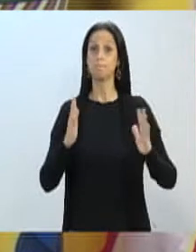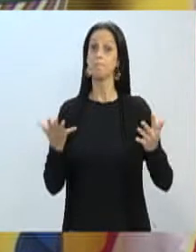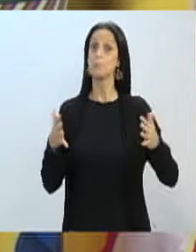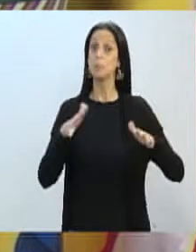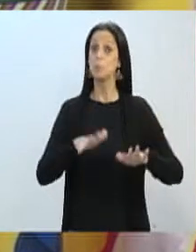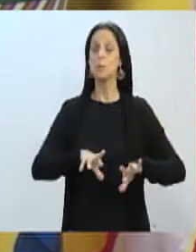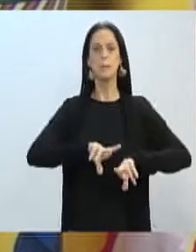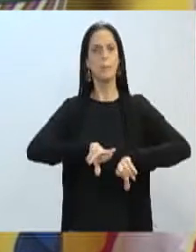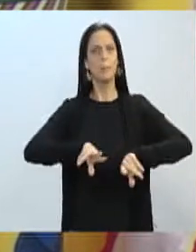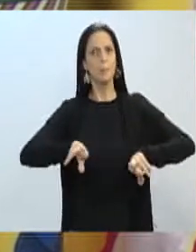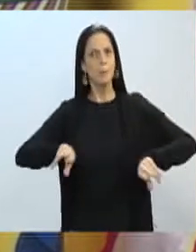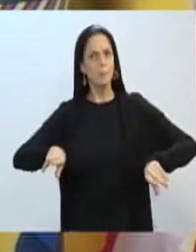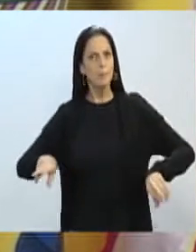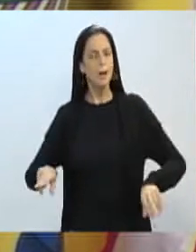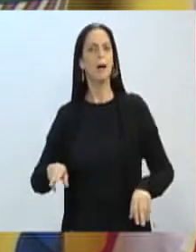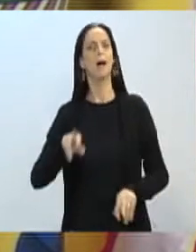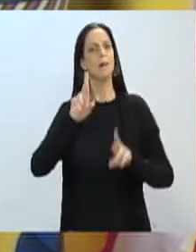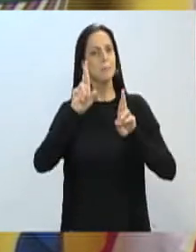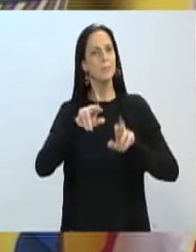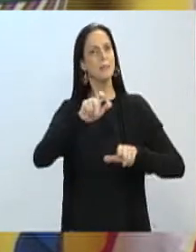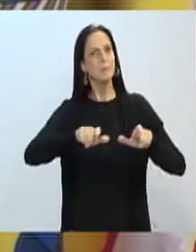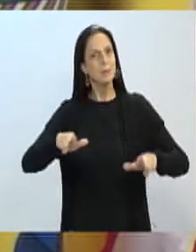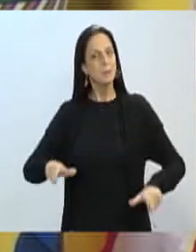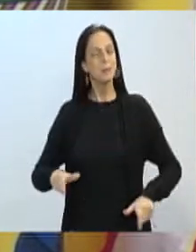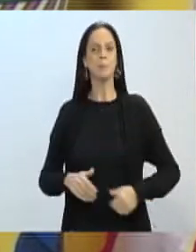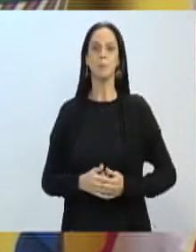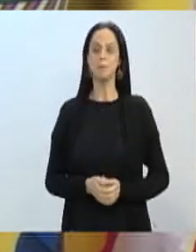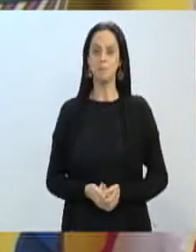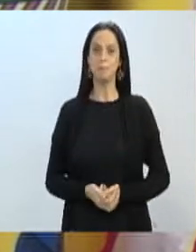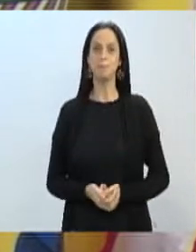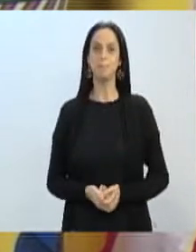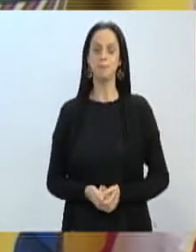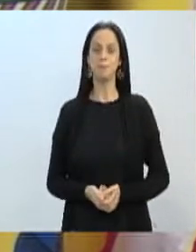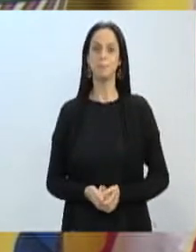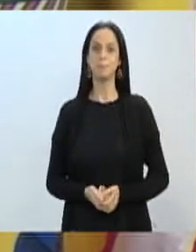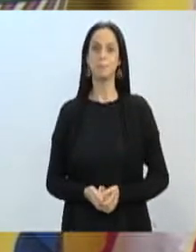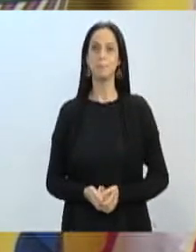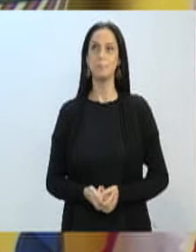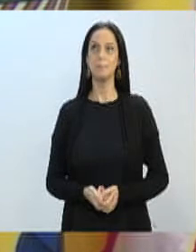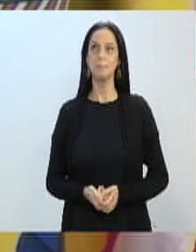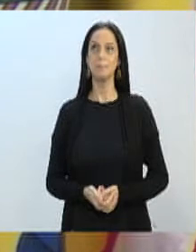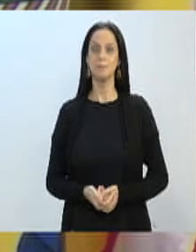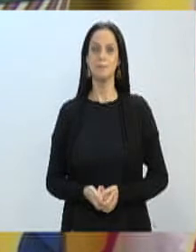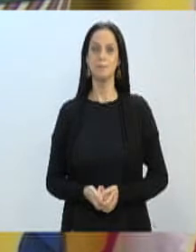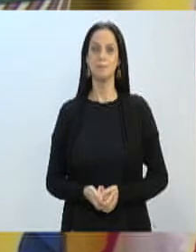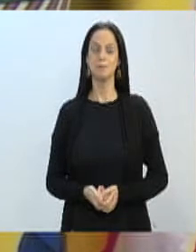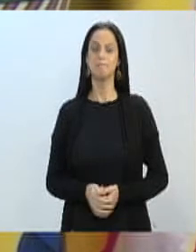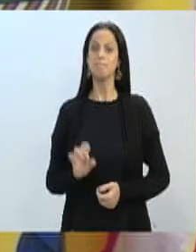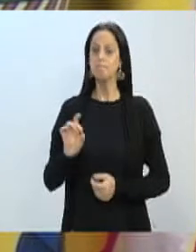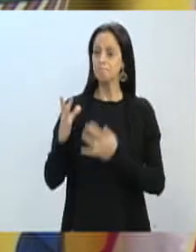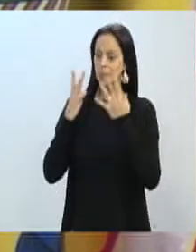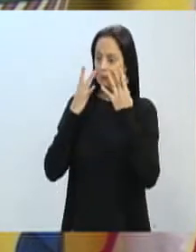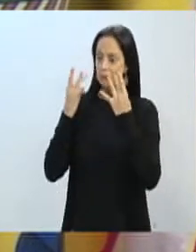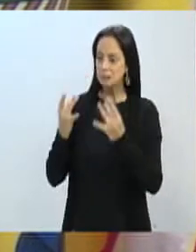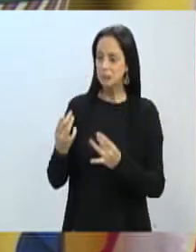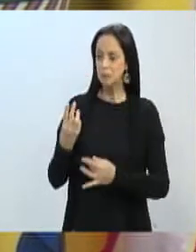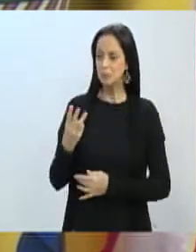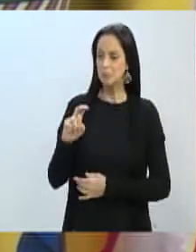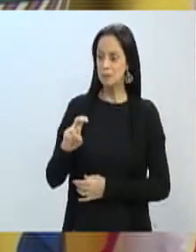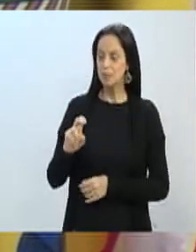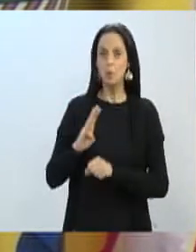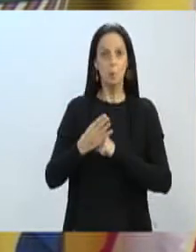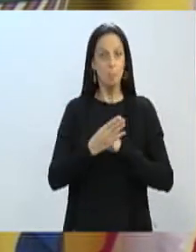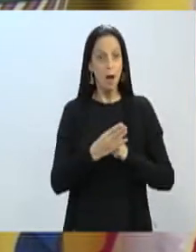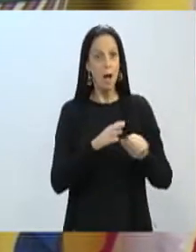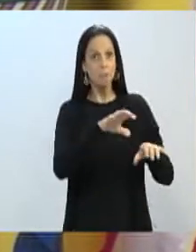mandato diverso ou mandato plural o mandato sobretudo que olha mais é do que um atenção aos 35 bairros